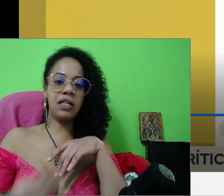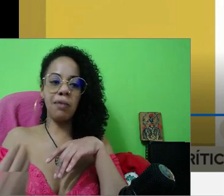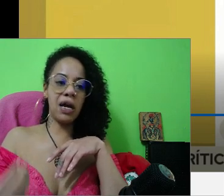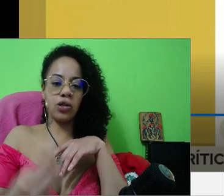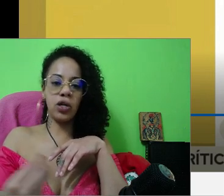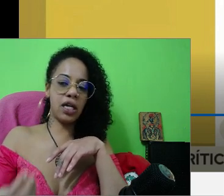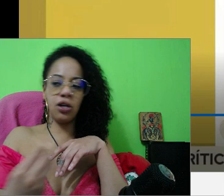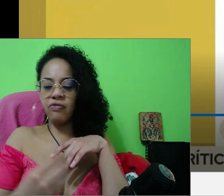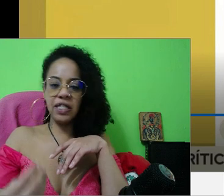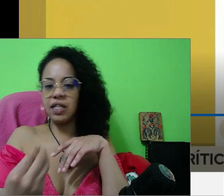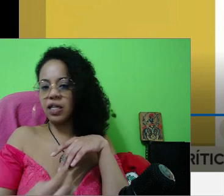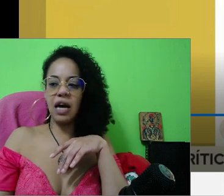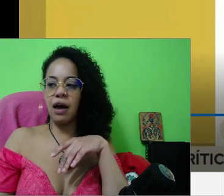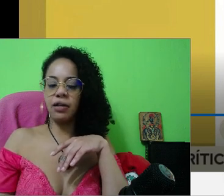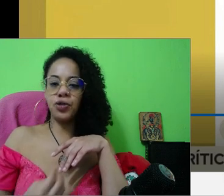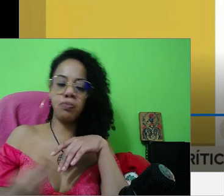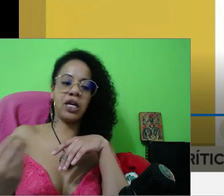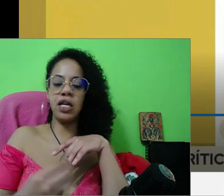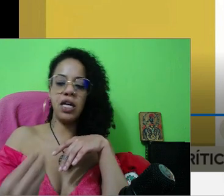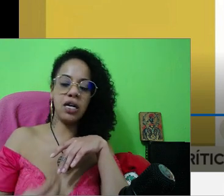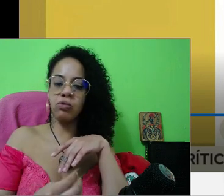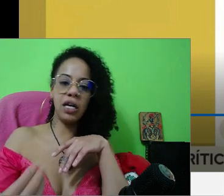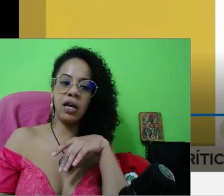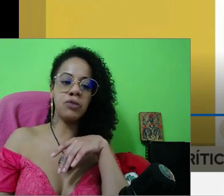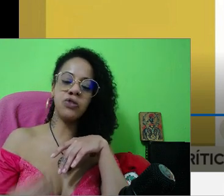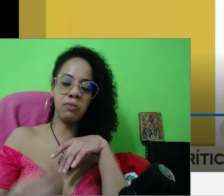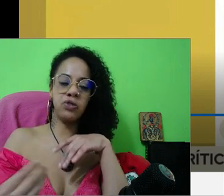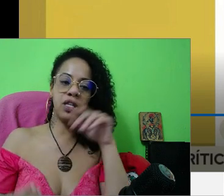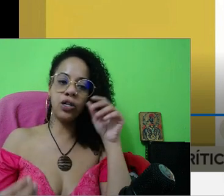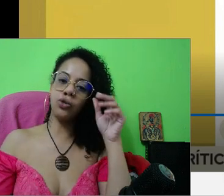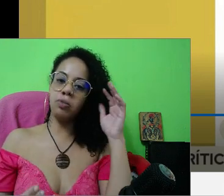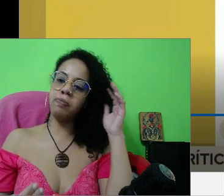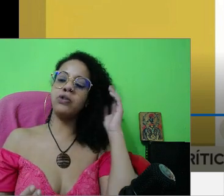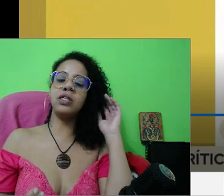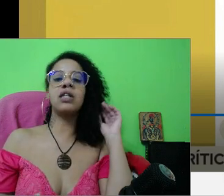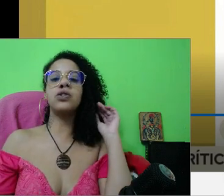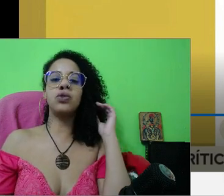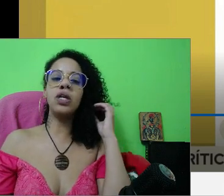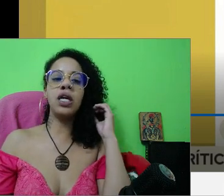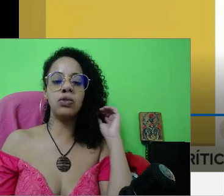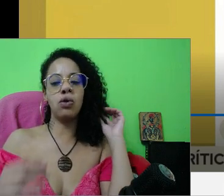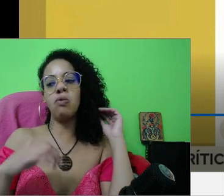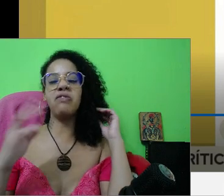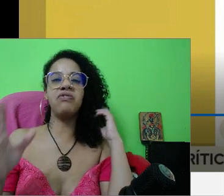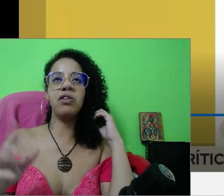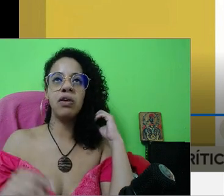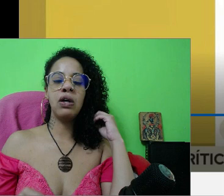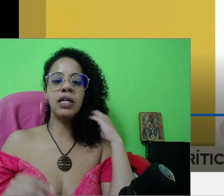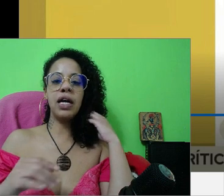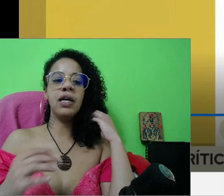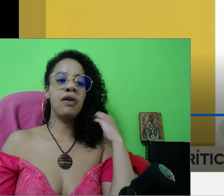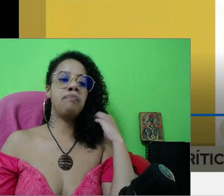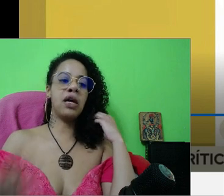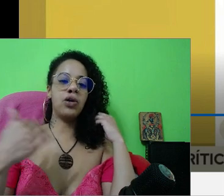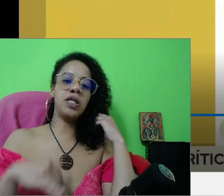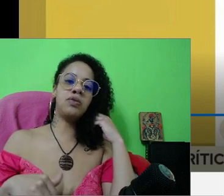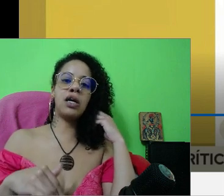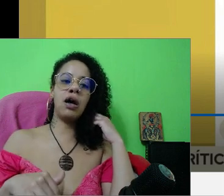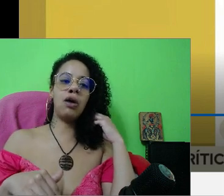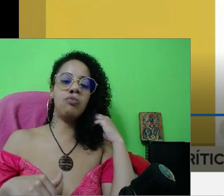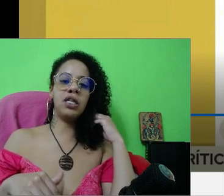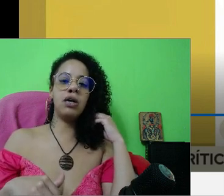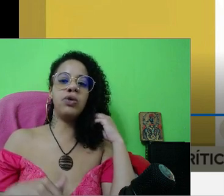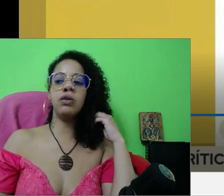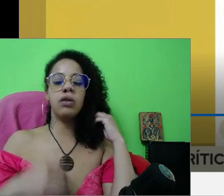classe trabalhadora que não vai se criar soberania Não teremos Vamos vender tudo para os Estados Unidos ou enfim né para